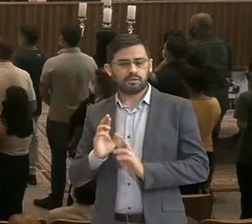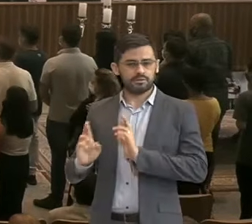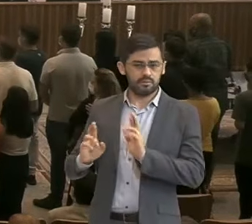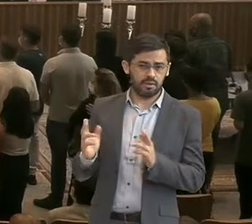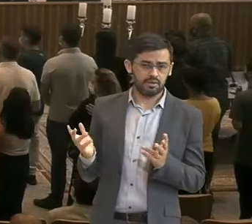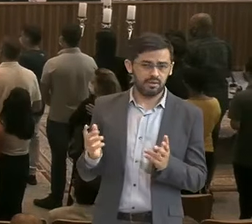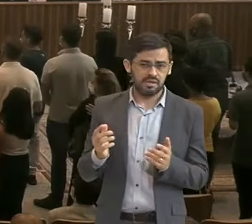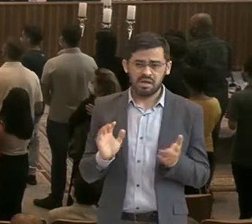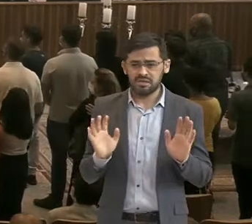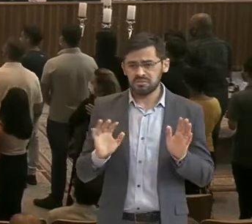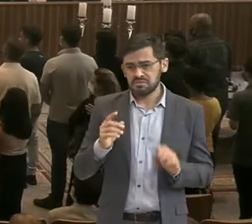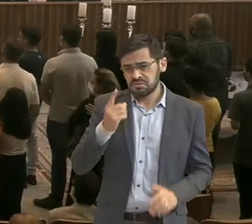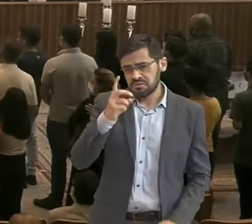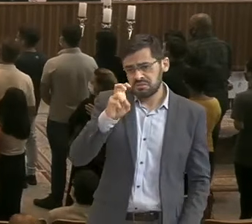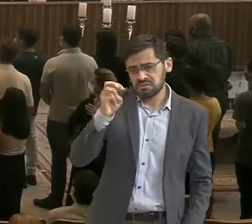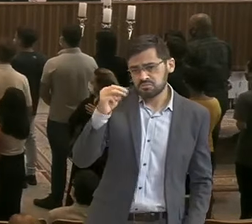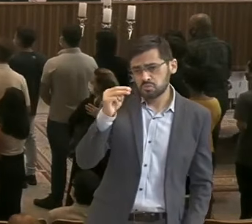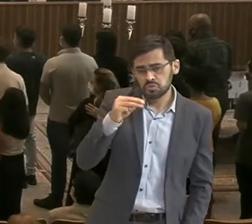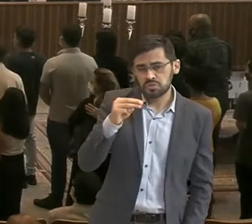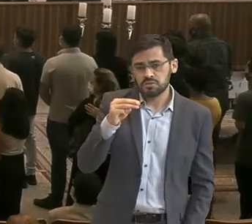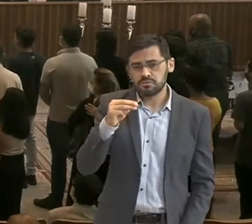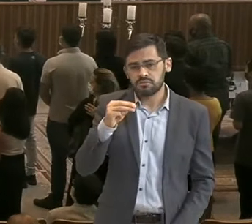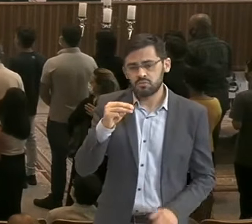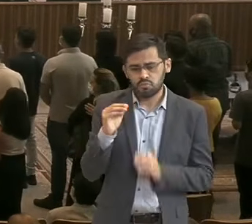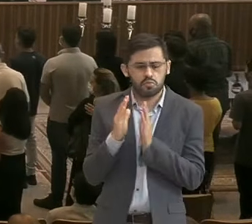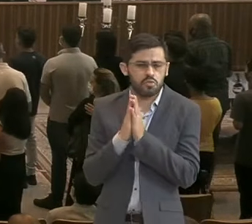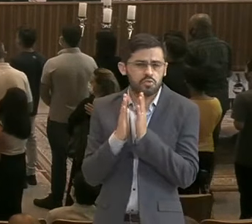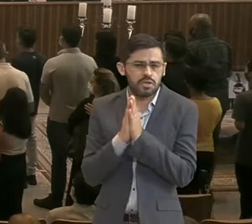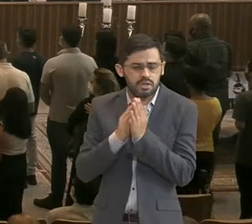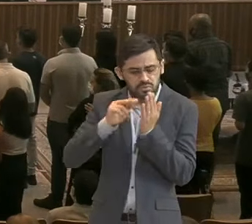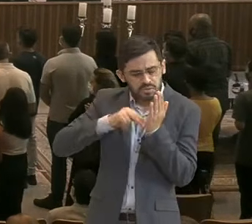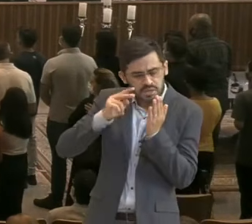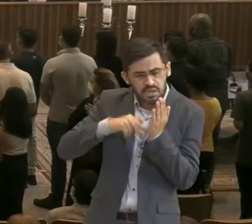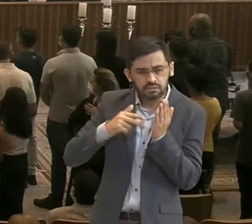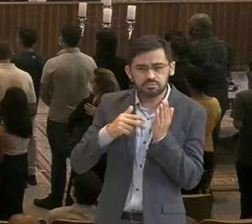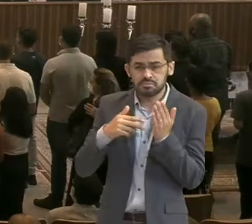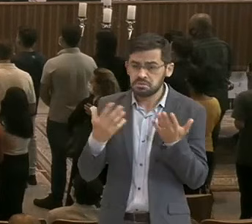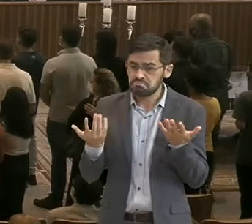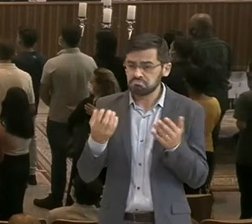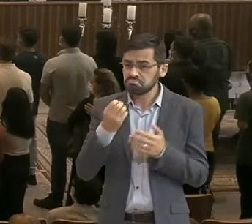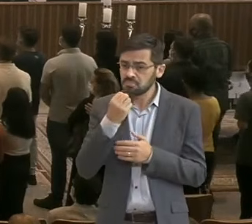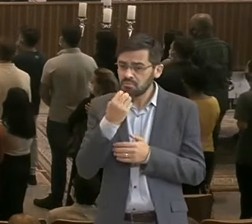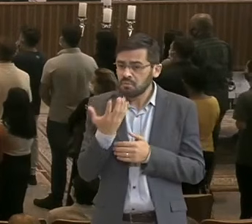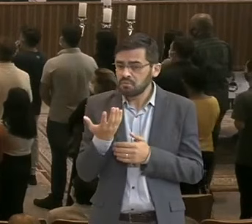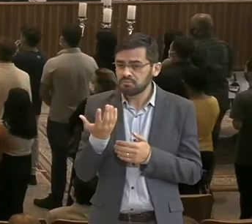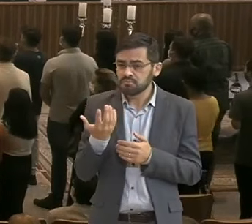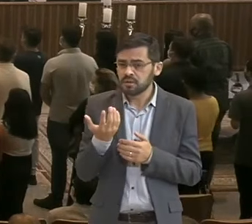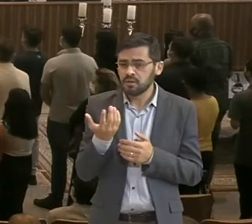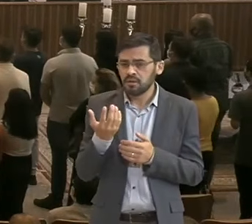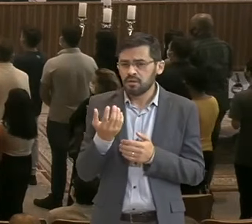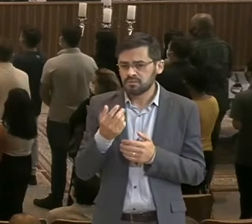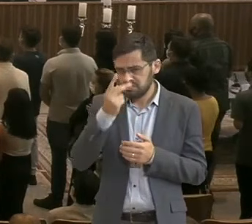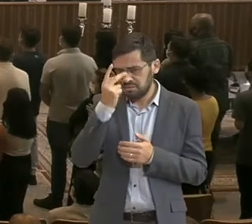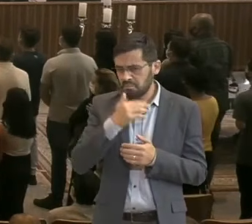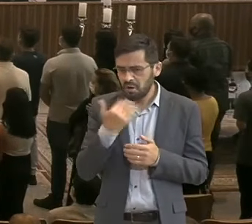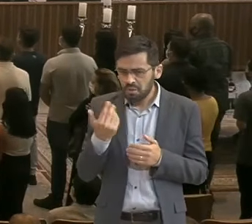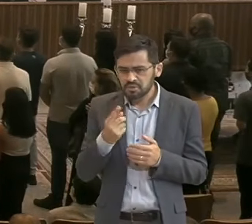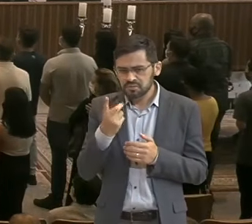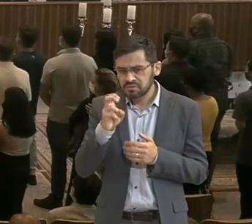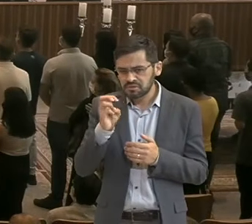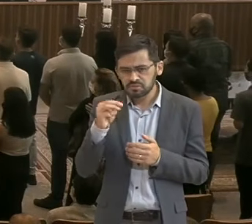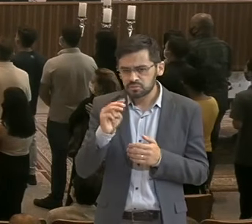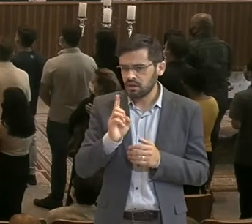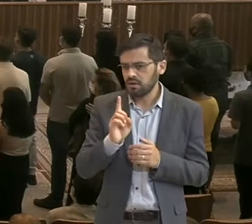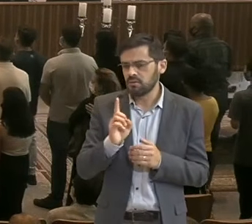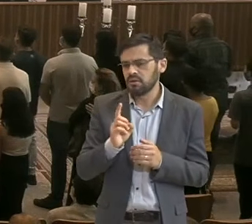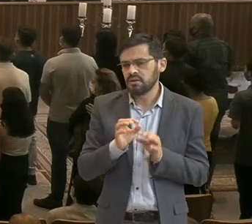digo, marca 15 minutos na presença do Senhor. É razoável 15 minutos? Não é? Ninguém vai morrer por causa de 15